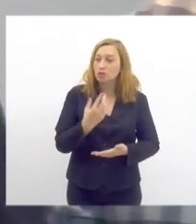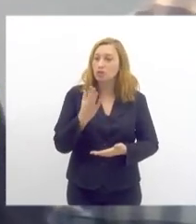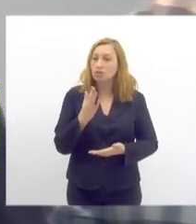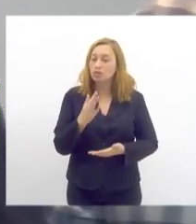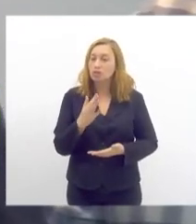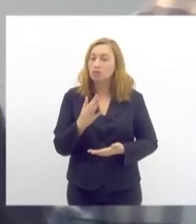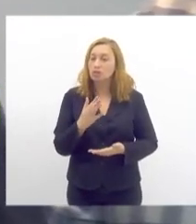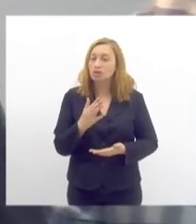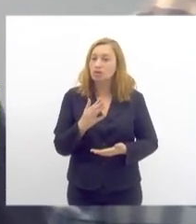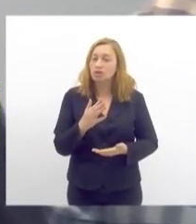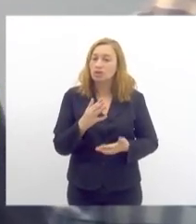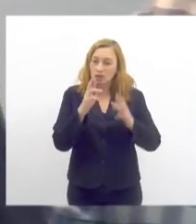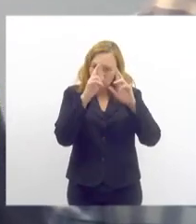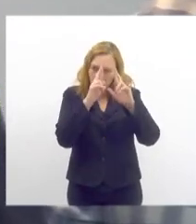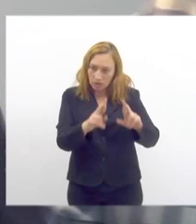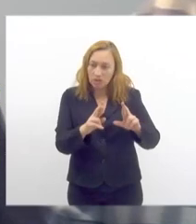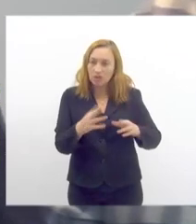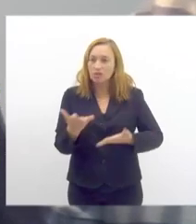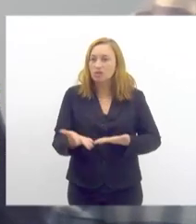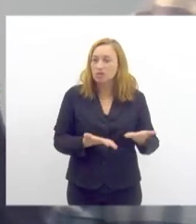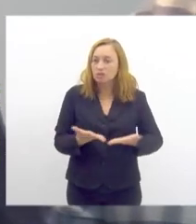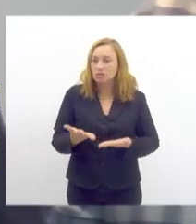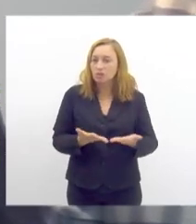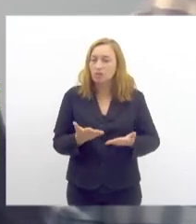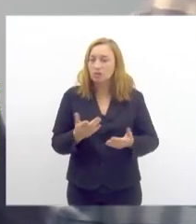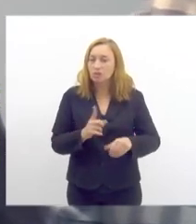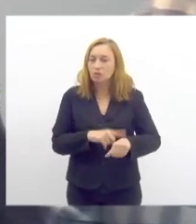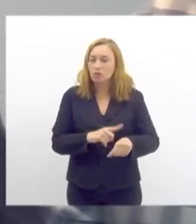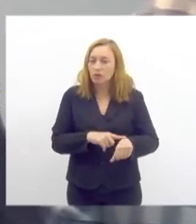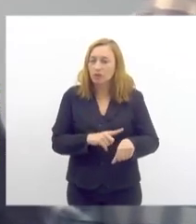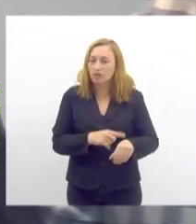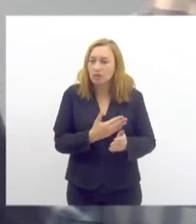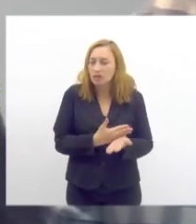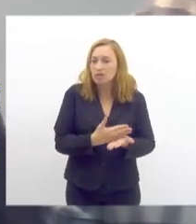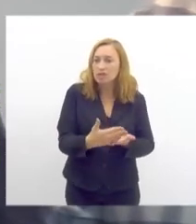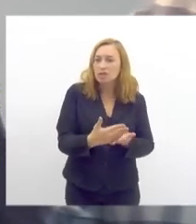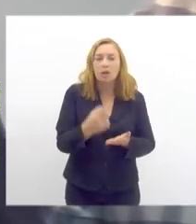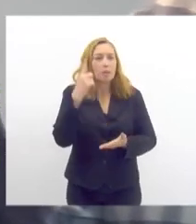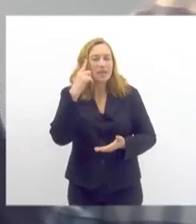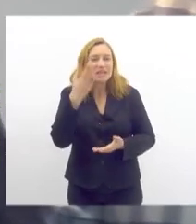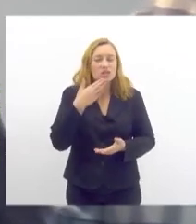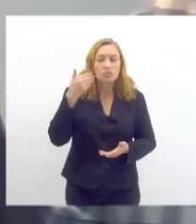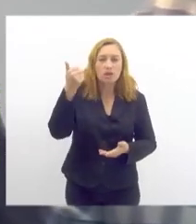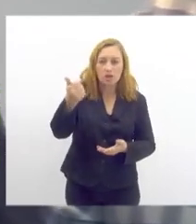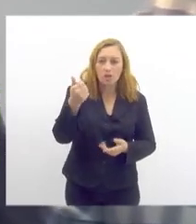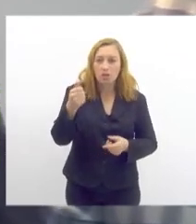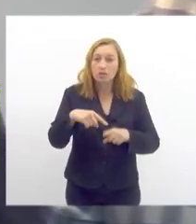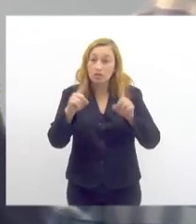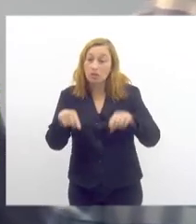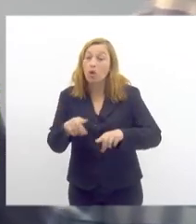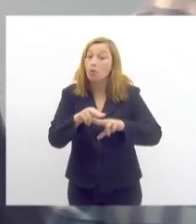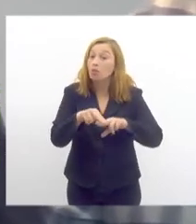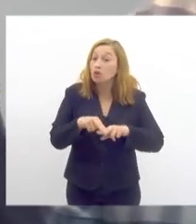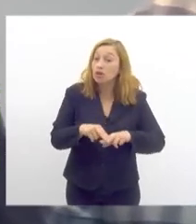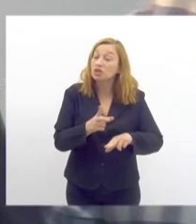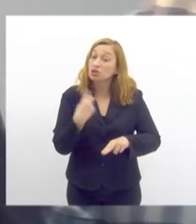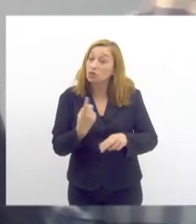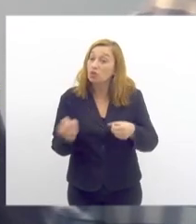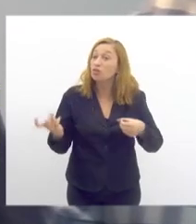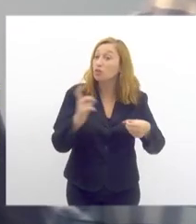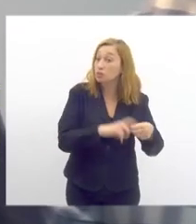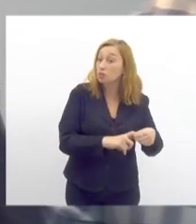servidor, desde que nós chegamos também, sempre trabalhando, pensando no melhor do servidor, por isso que a gente voltou